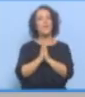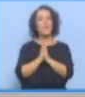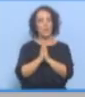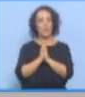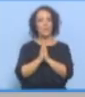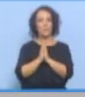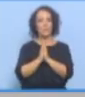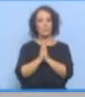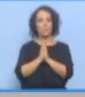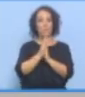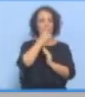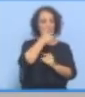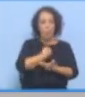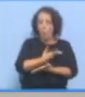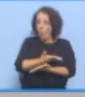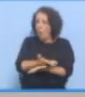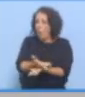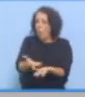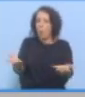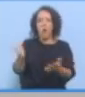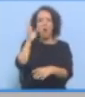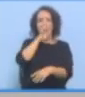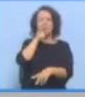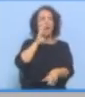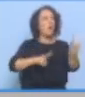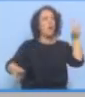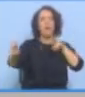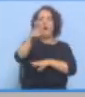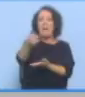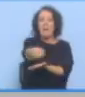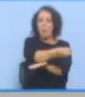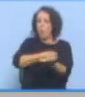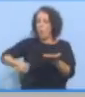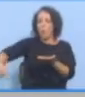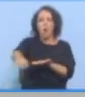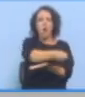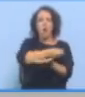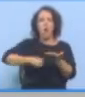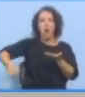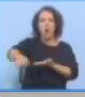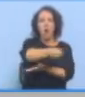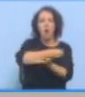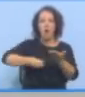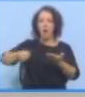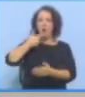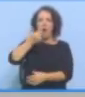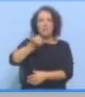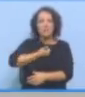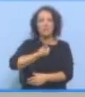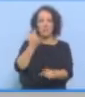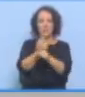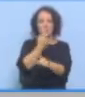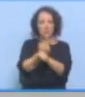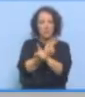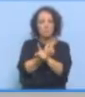Quando tudo nos falha, quando à nossa volta não temos ninguém por nós, ou estão todos contra nós, podemos